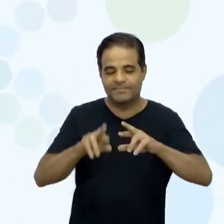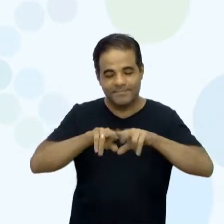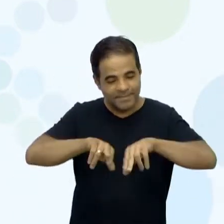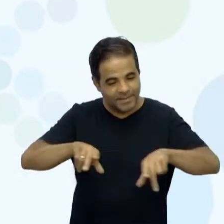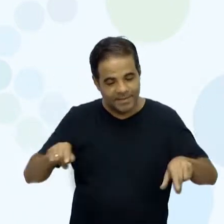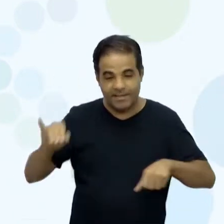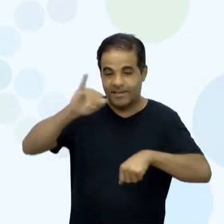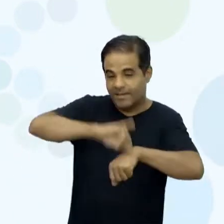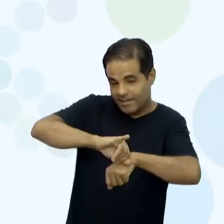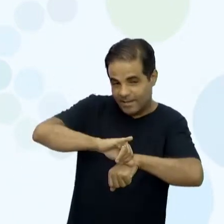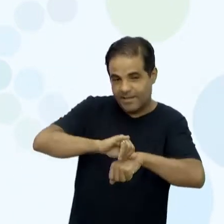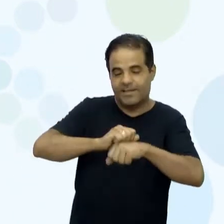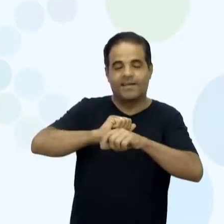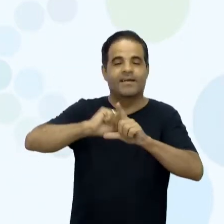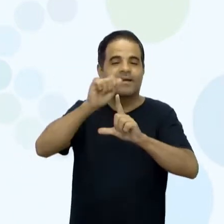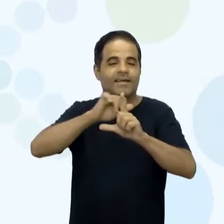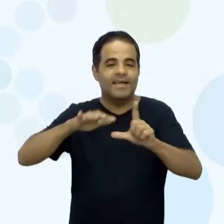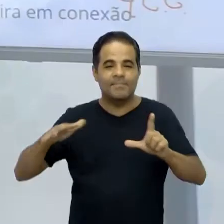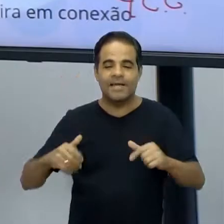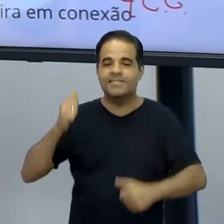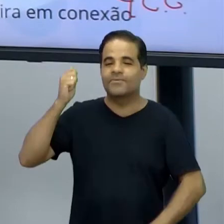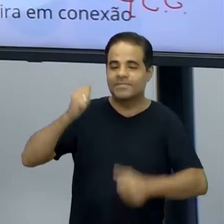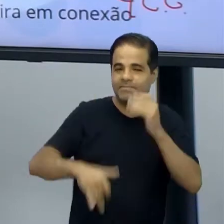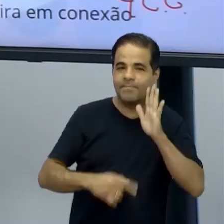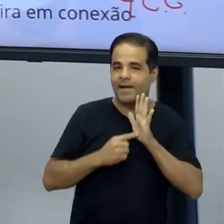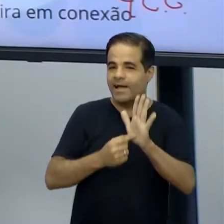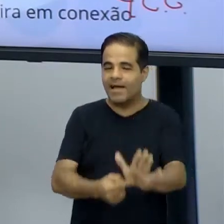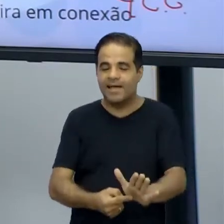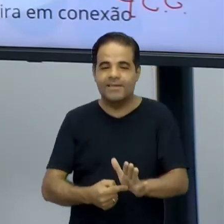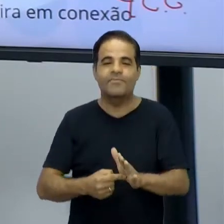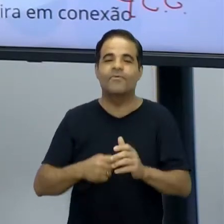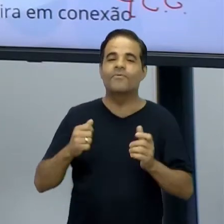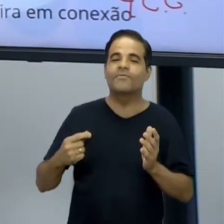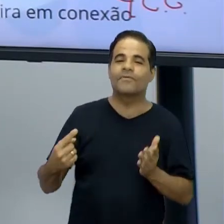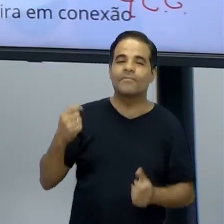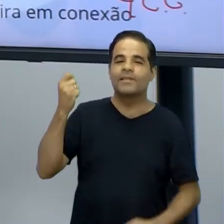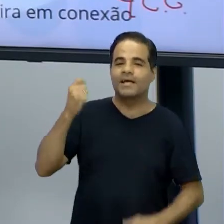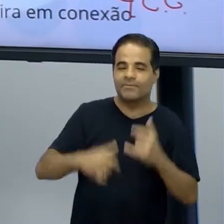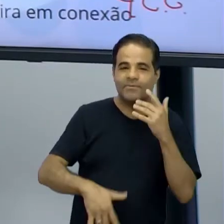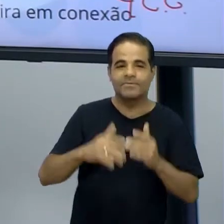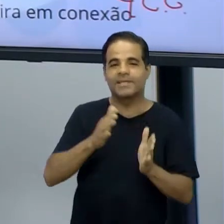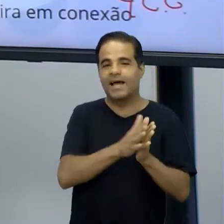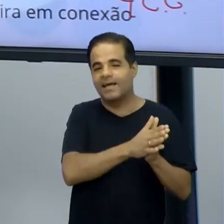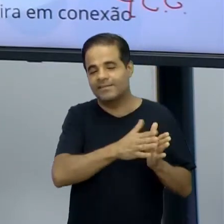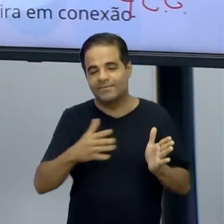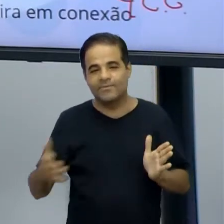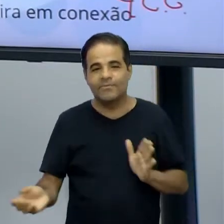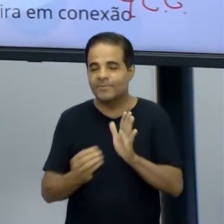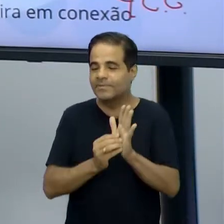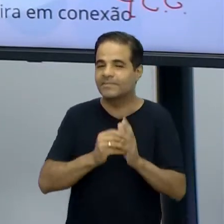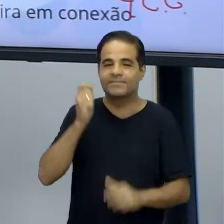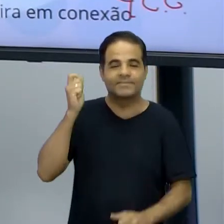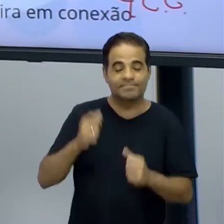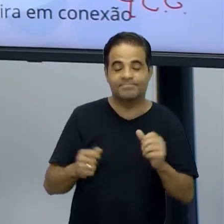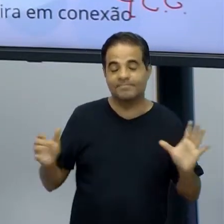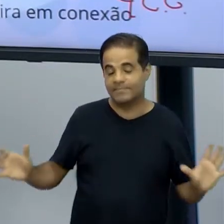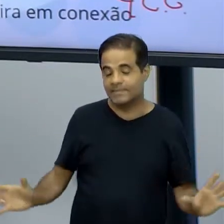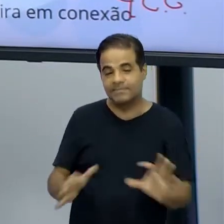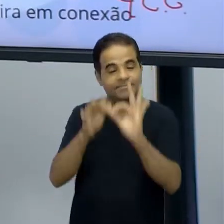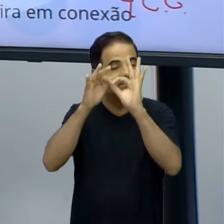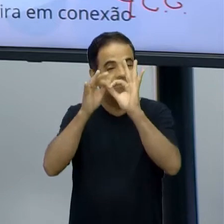aqui no Centro de Mídias e eu sou a professora do primeiro componente, Educação Financeira em